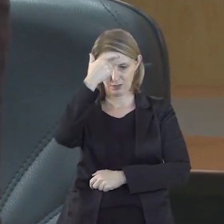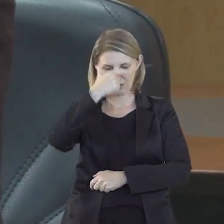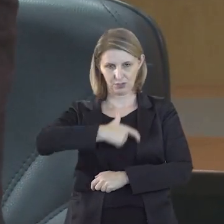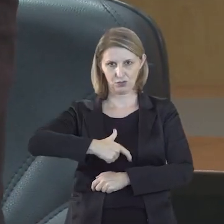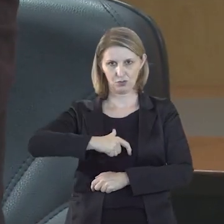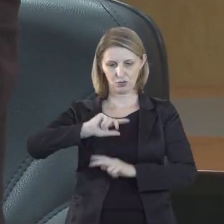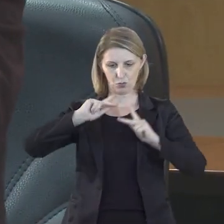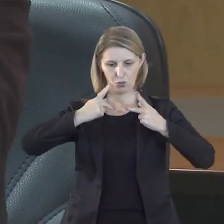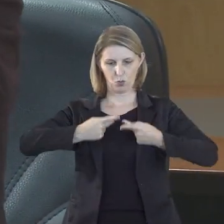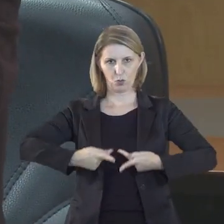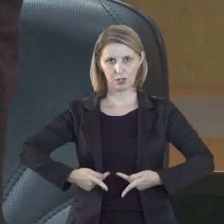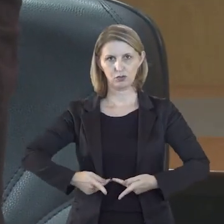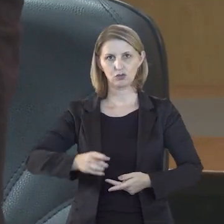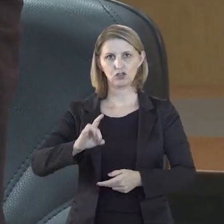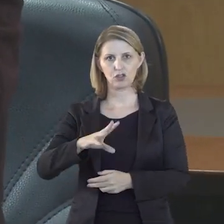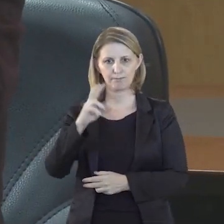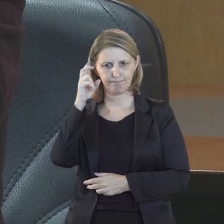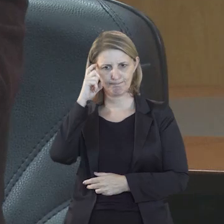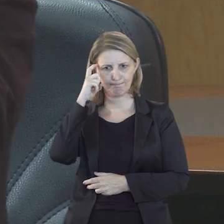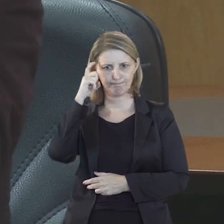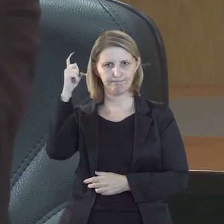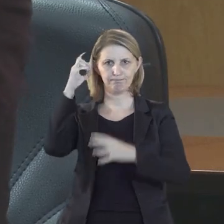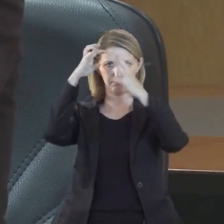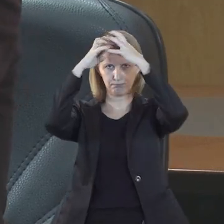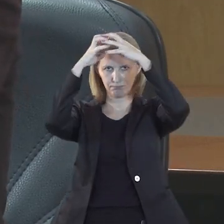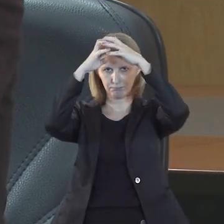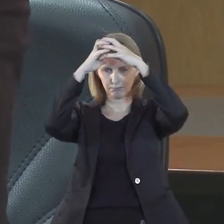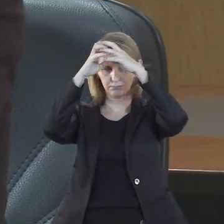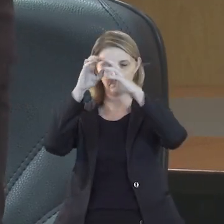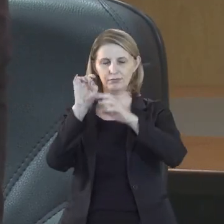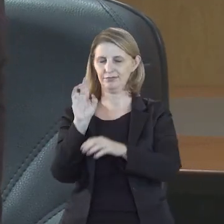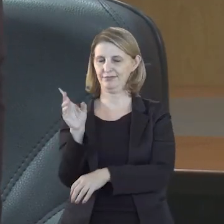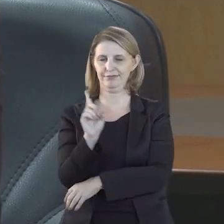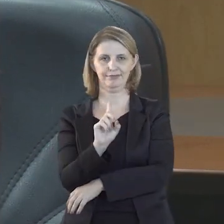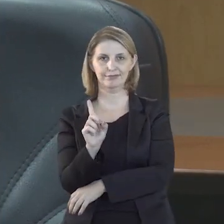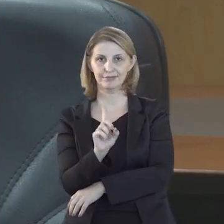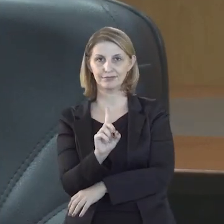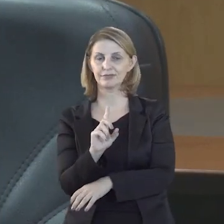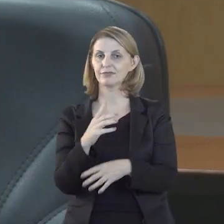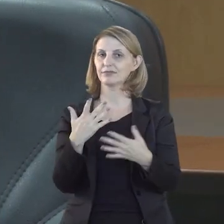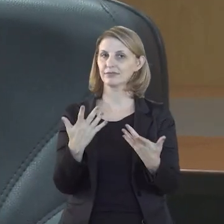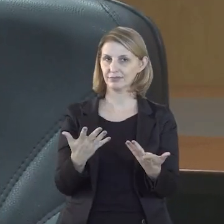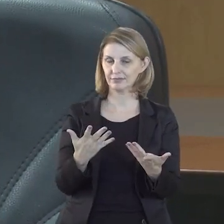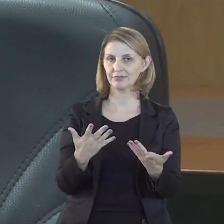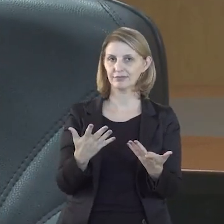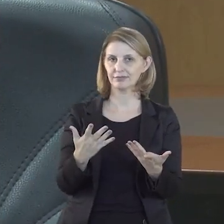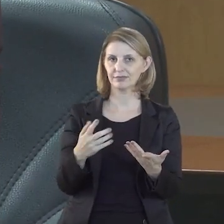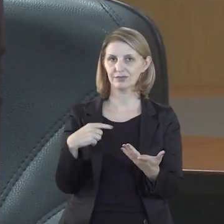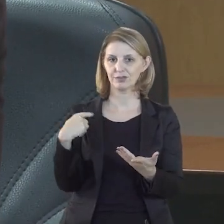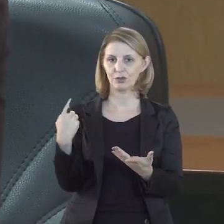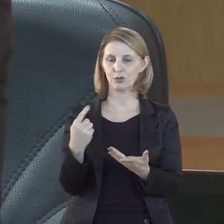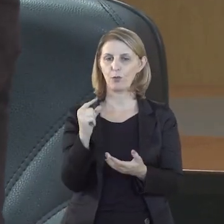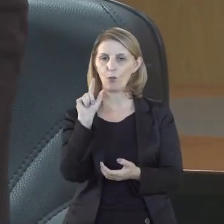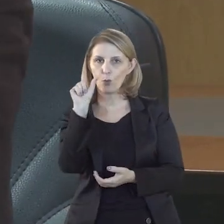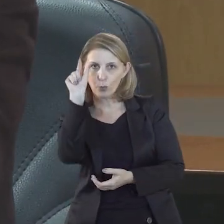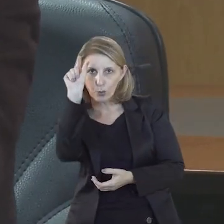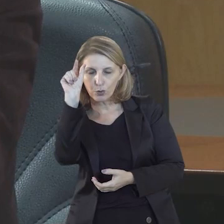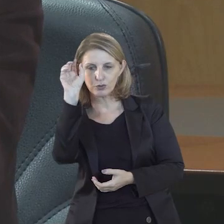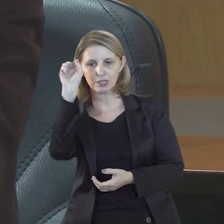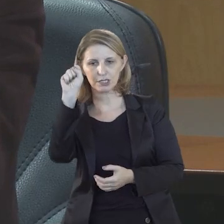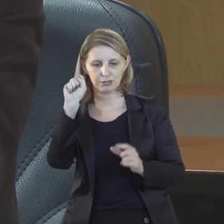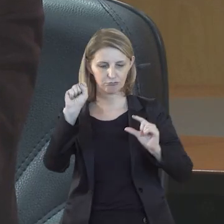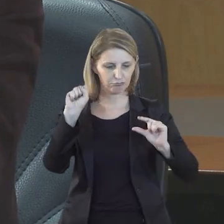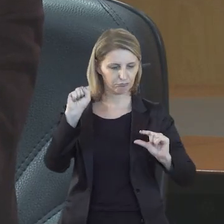Então, tudo isso para dizer, essa ideia que somos apenas seres racionais e cognitivos, não é bem